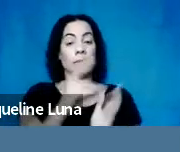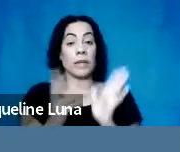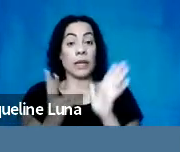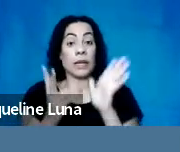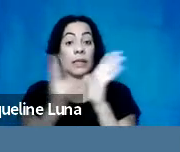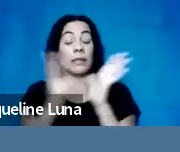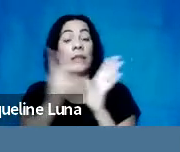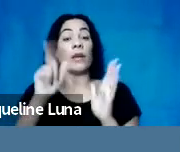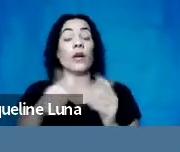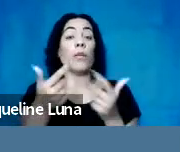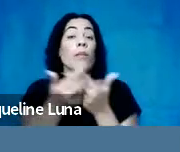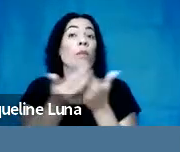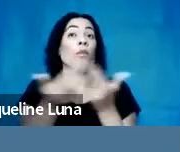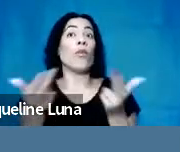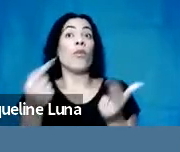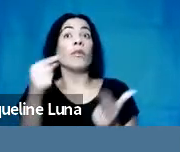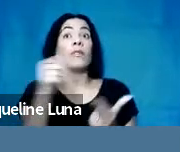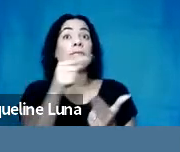uma situação